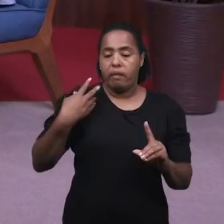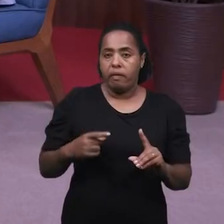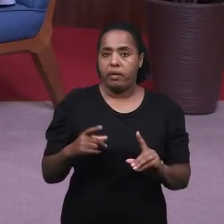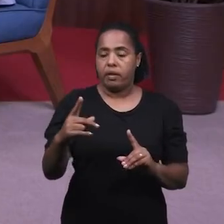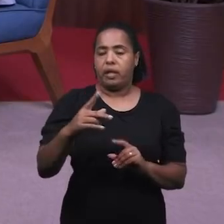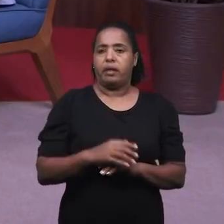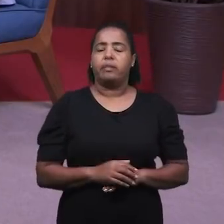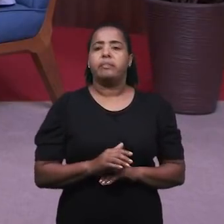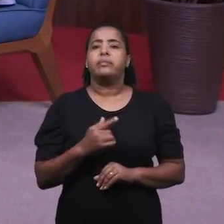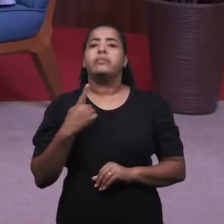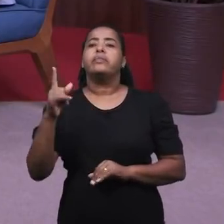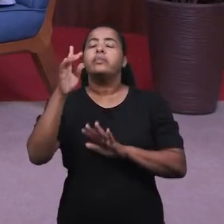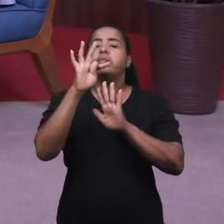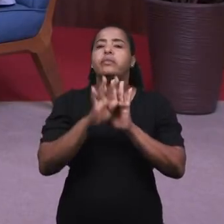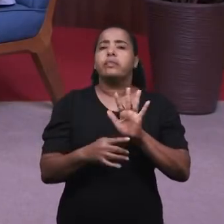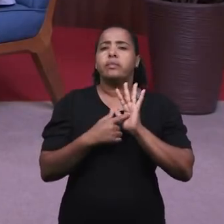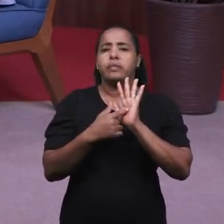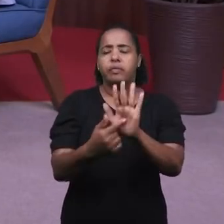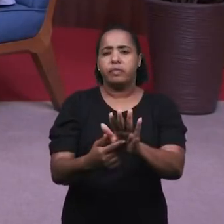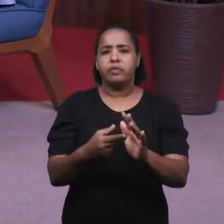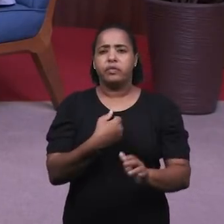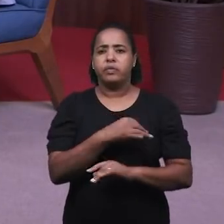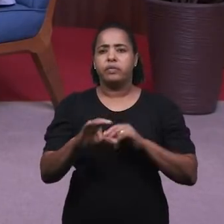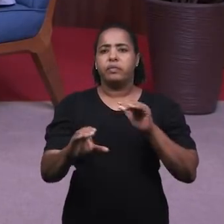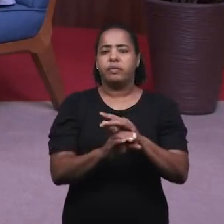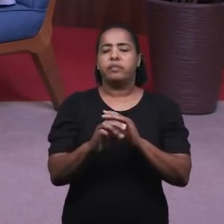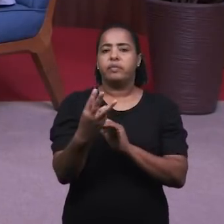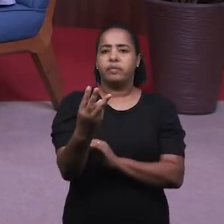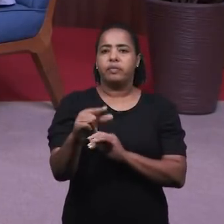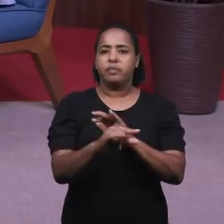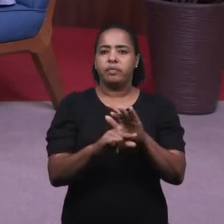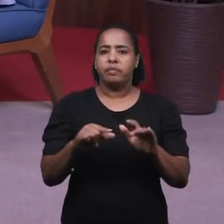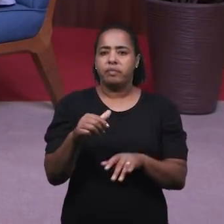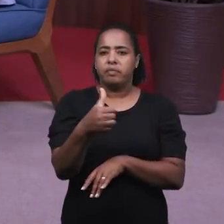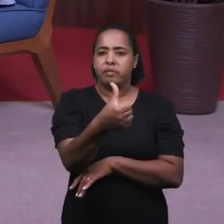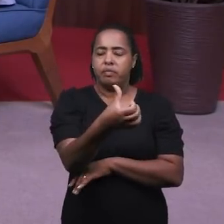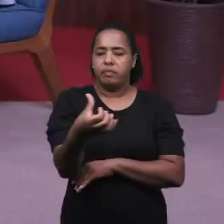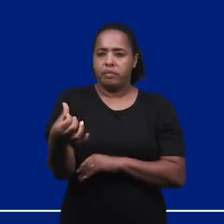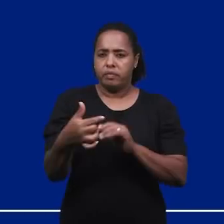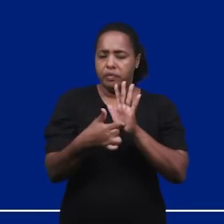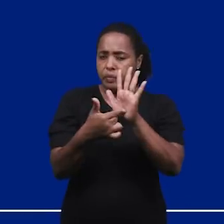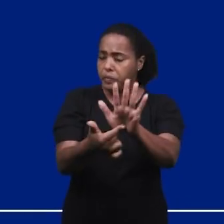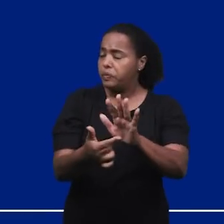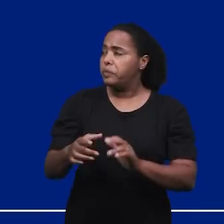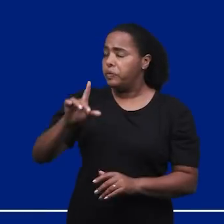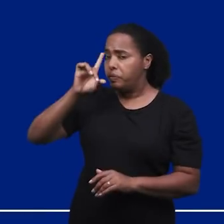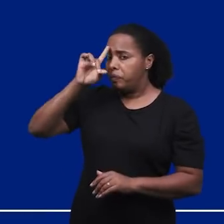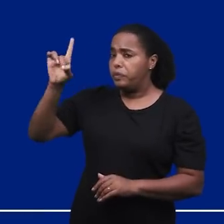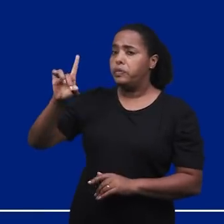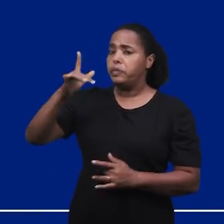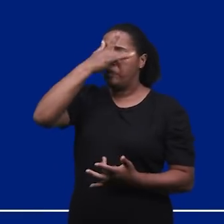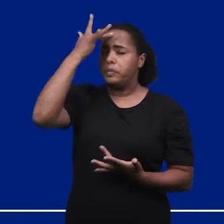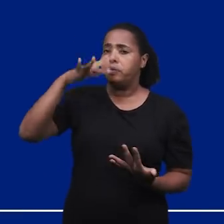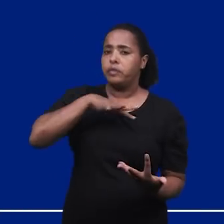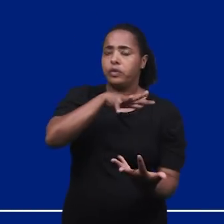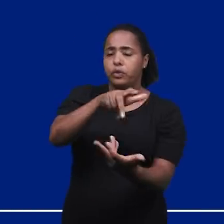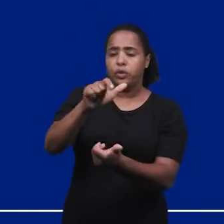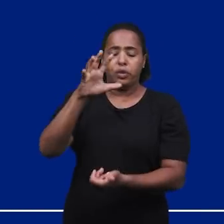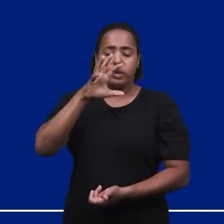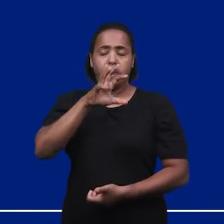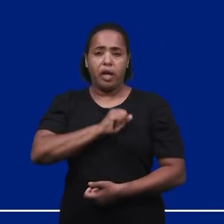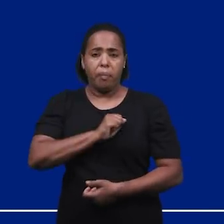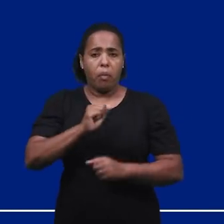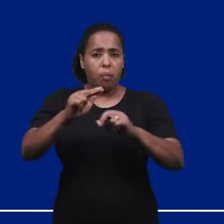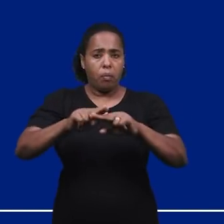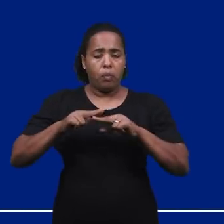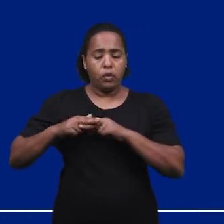Vamos ler mais um texto que fala sobre isso? Evangelho de João, capítulo 3, verso 16. Porque Deus amou o mundo de tal maneira que deu o